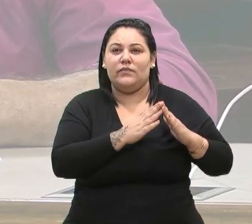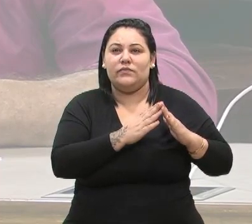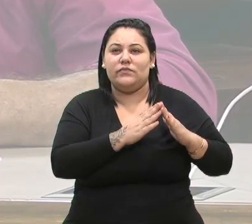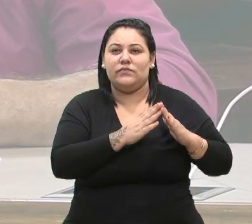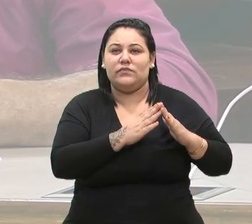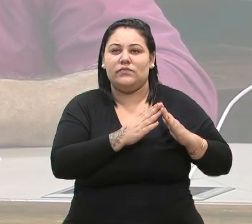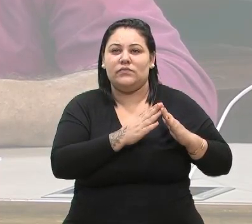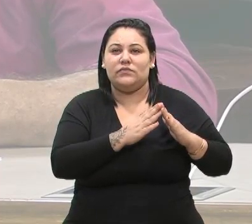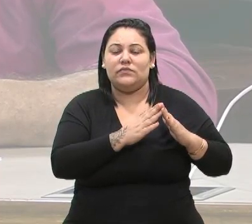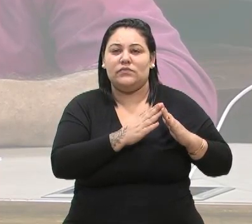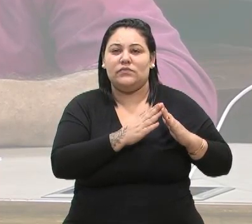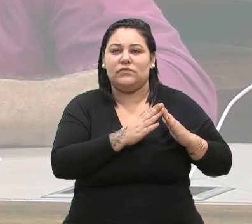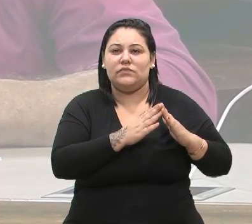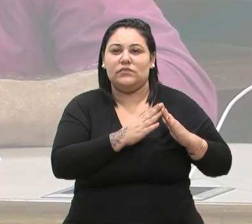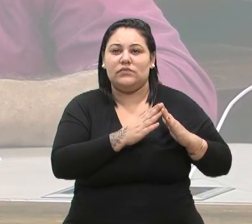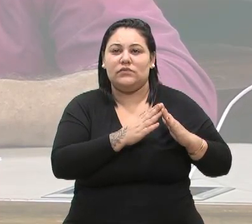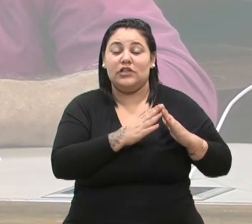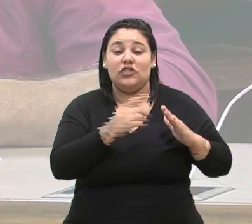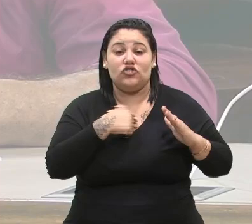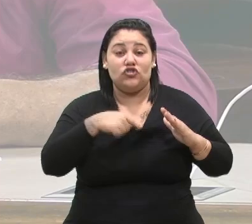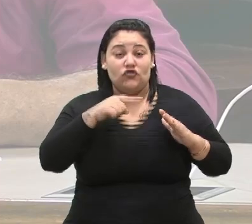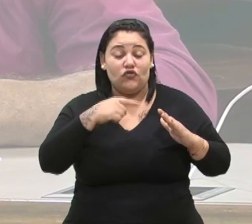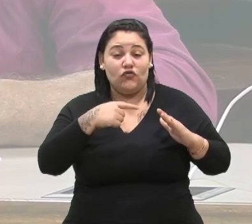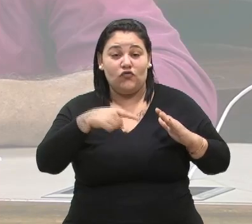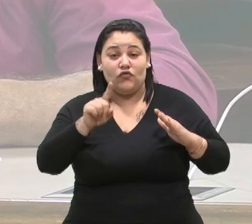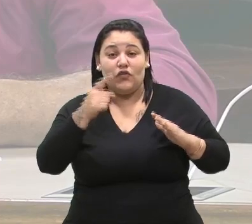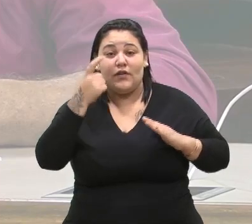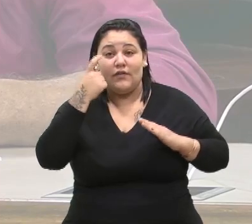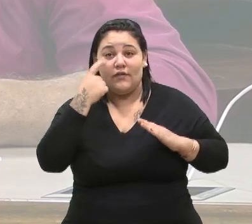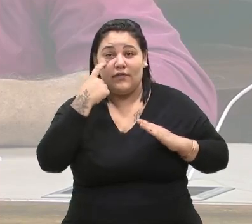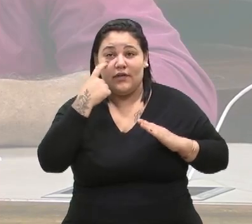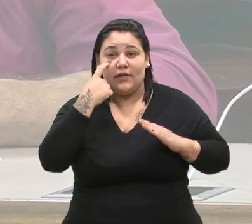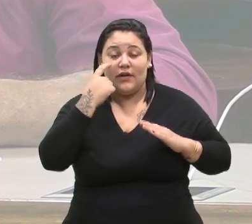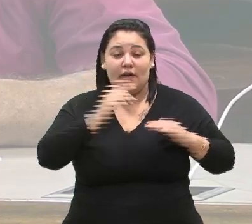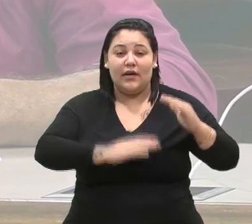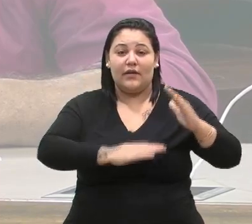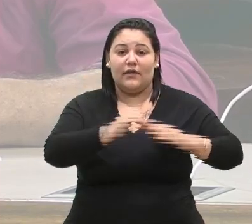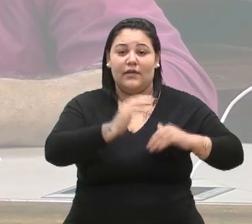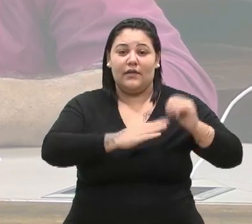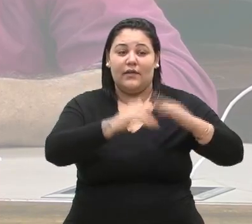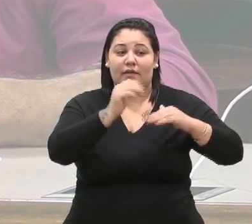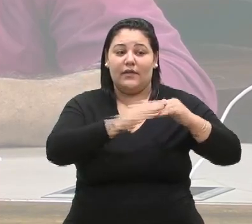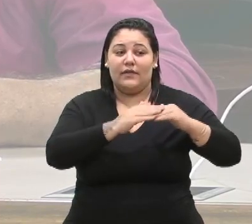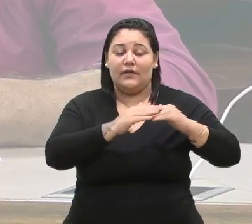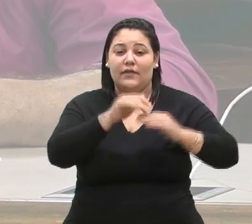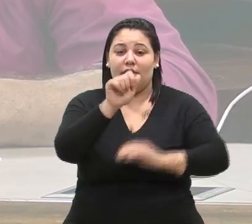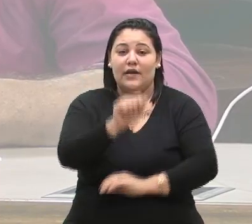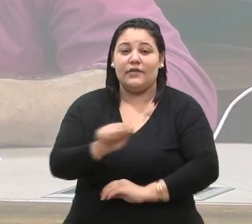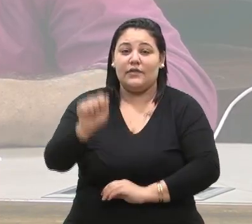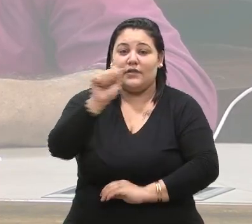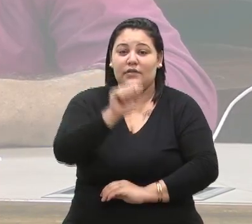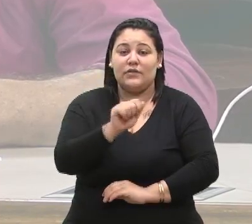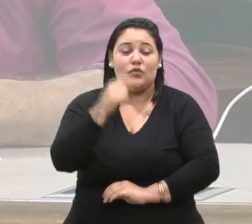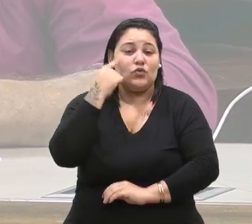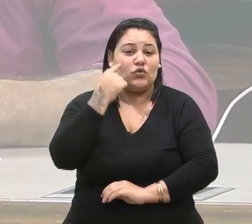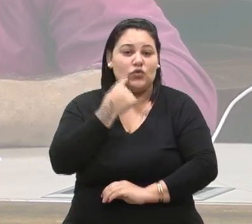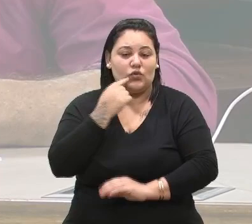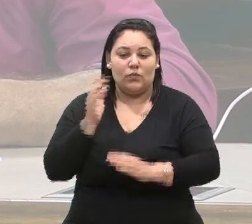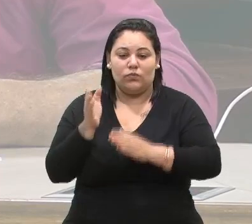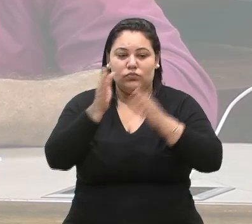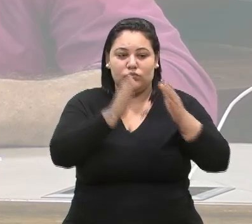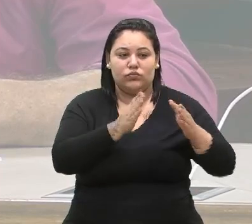ver a finalização da obra na Sociedade dos Surdos, ali do lado da escola Emílio Meyer. Aquele espaço estava assim, ó,